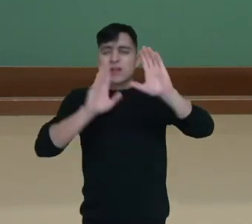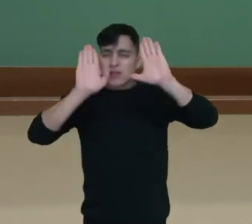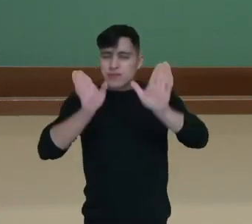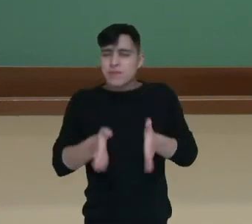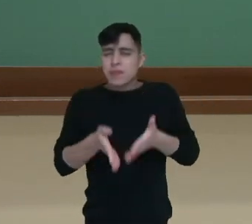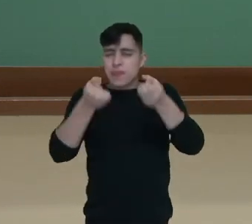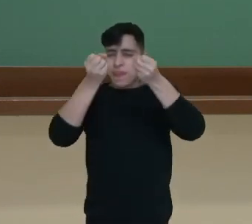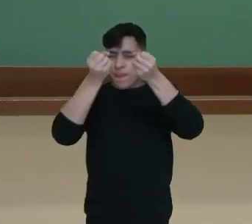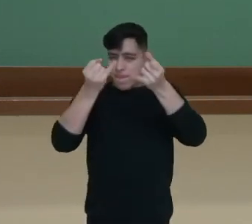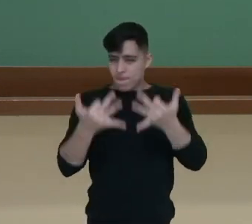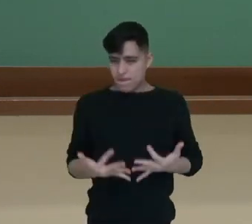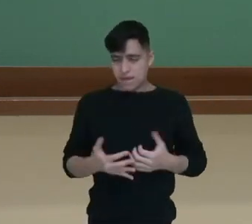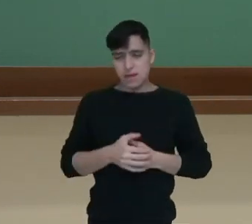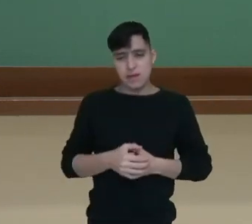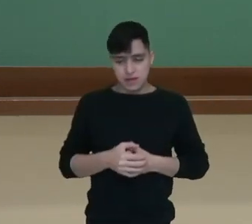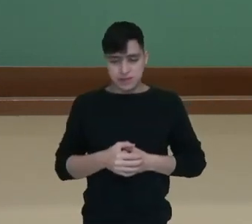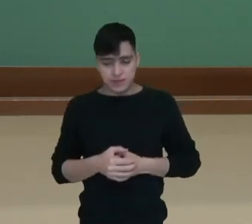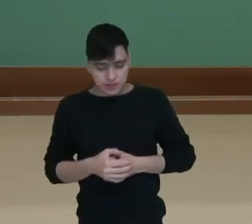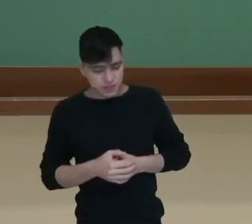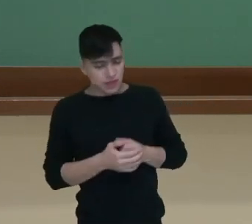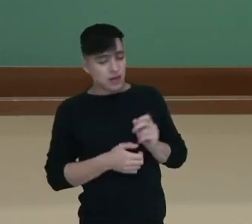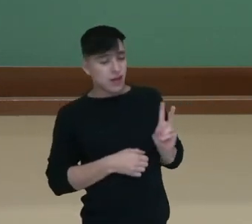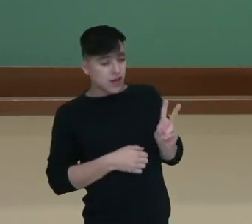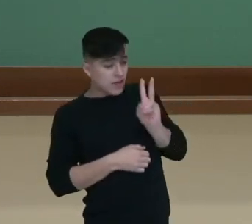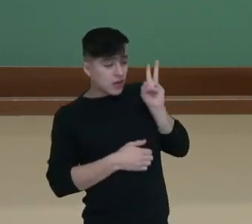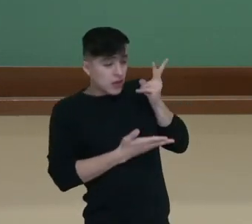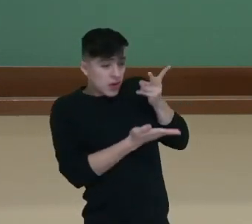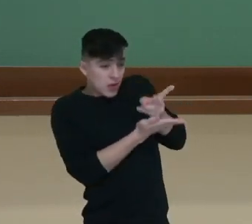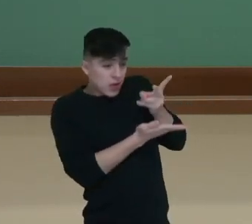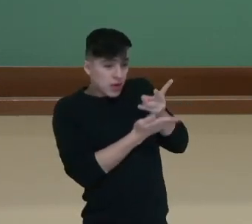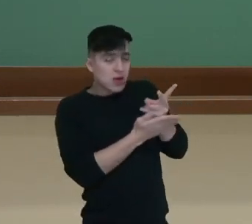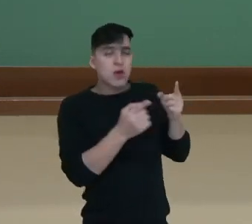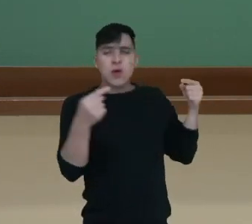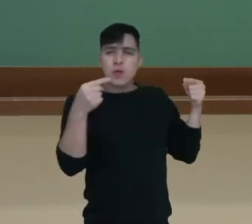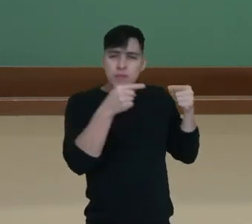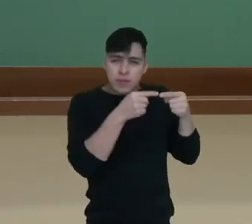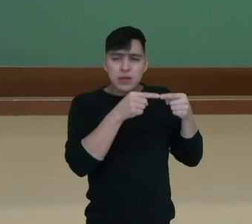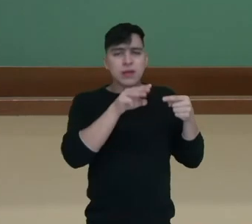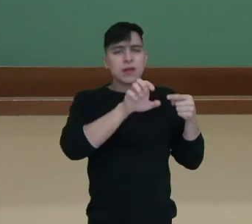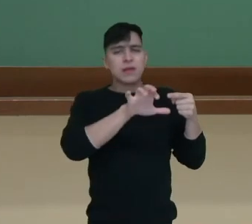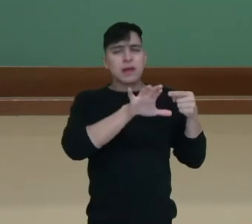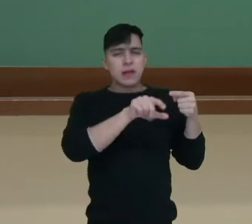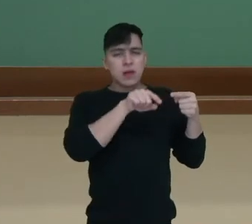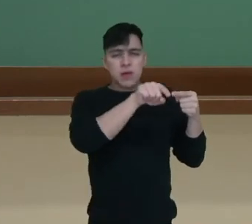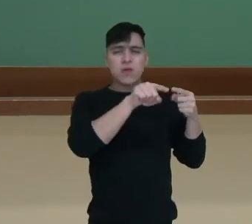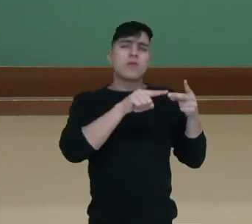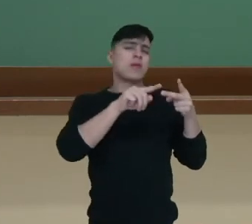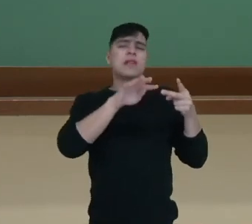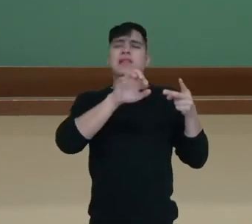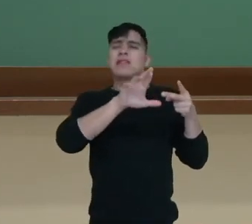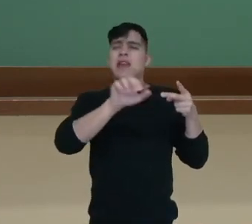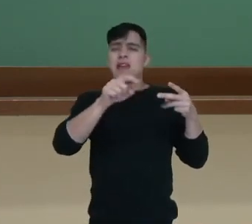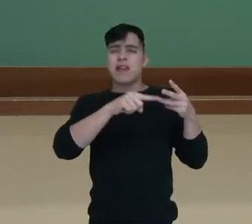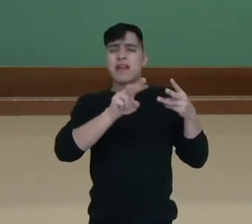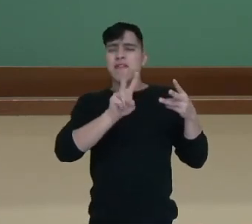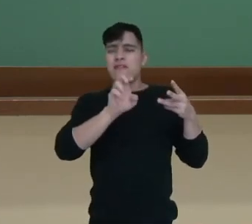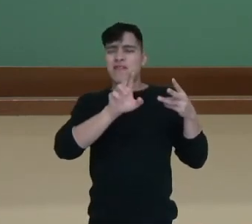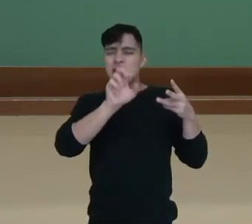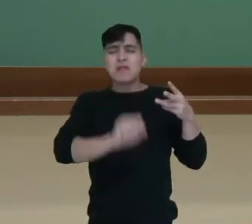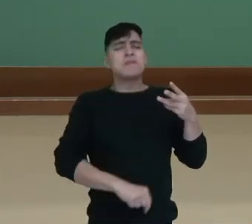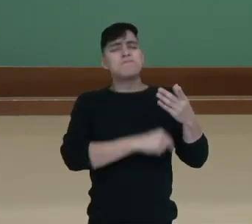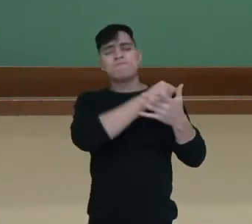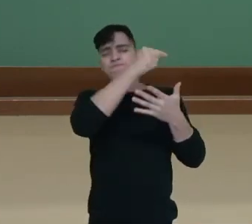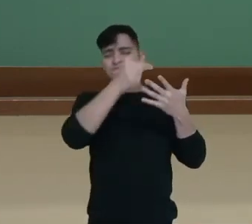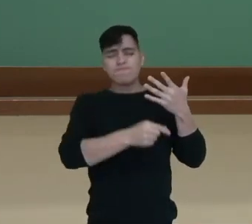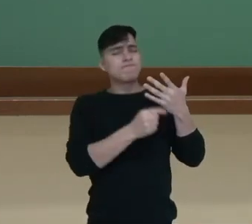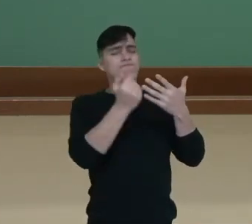ali. Então quer dizer que essa constante é igual para todos os planetas, tanto para Mercúrio como para a Terra, para Vênus e assim por diante.